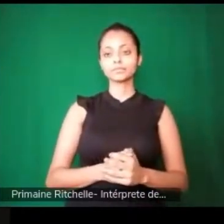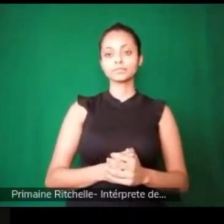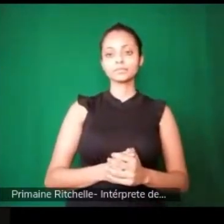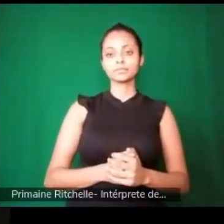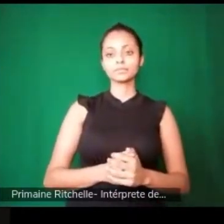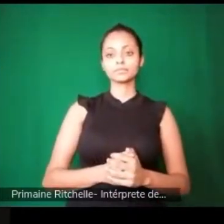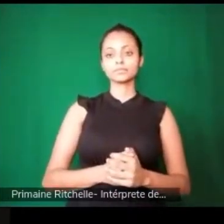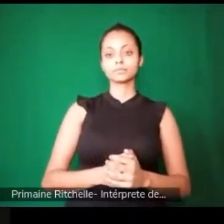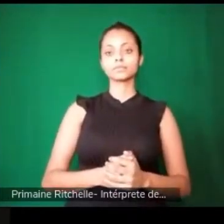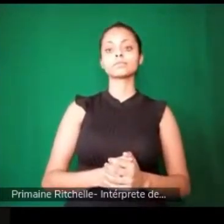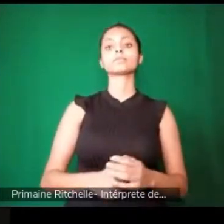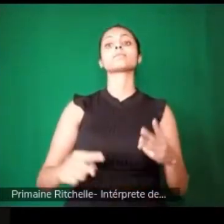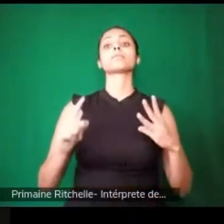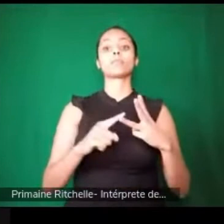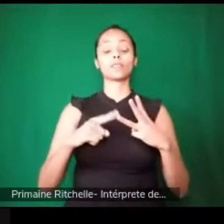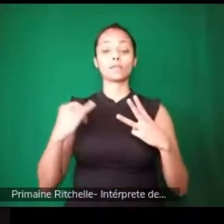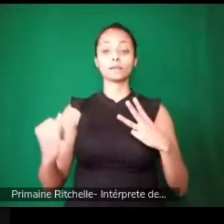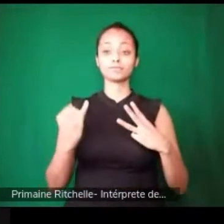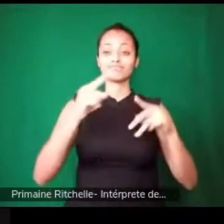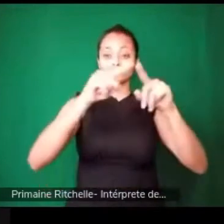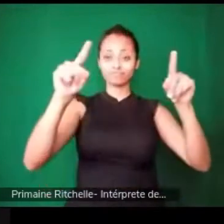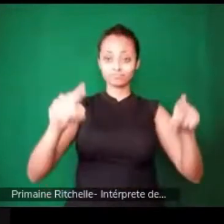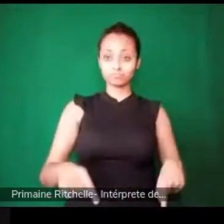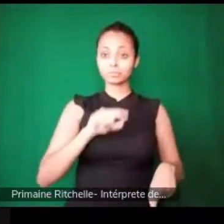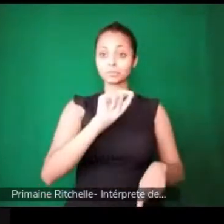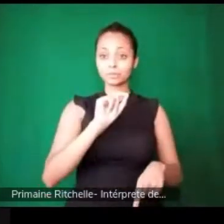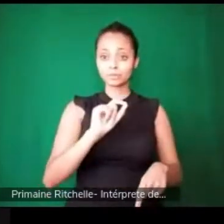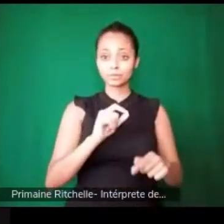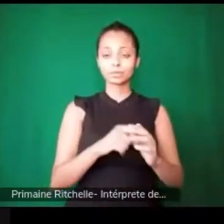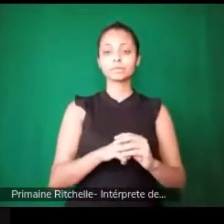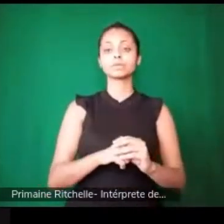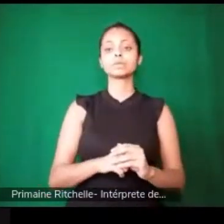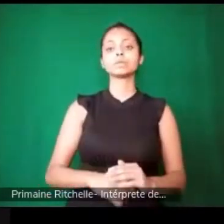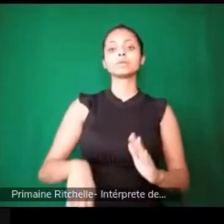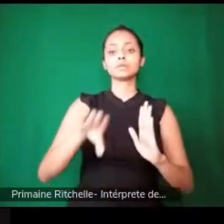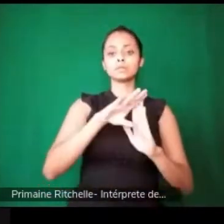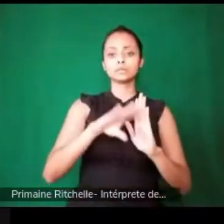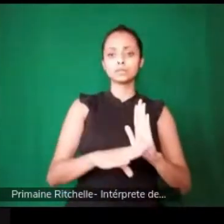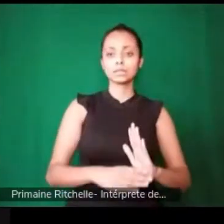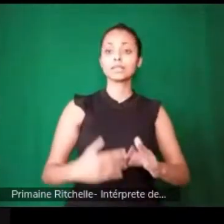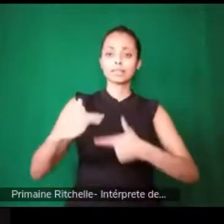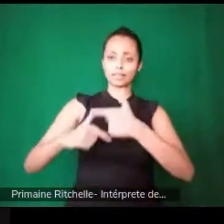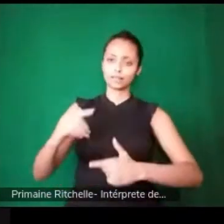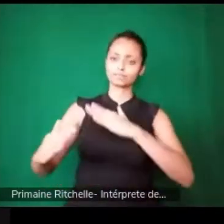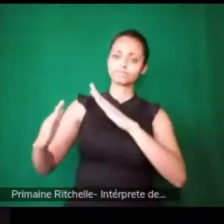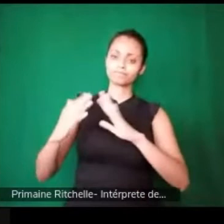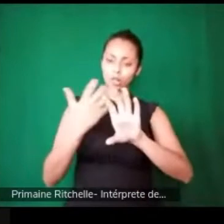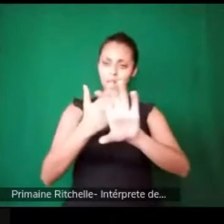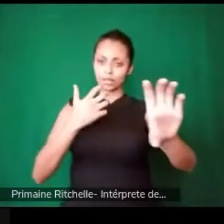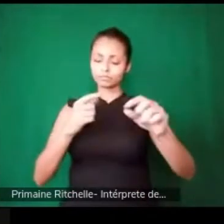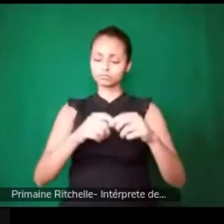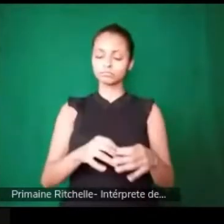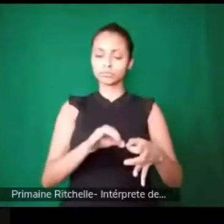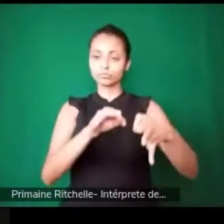Mais um passo que é necessário que o servidor faça, formalizar o trabalho remoto junto à chefia imediata, através do formulário, que eu